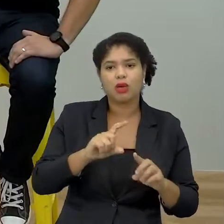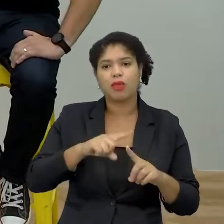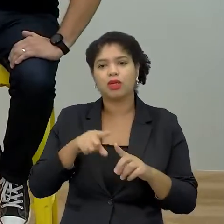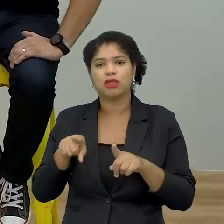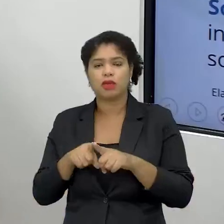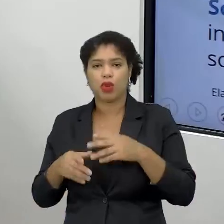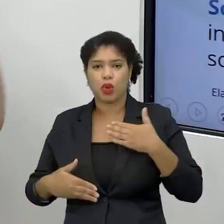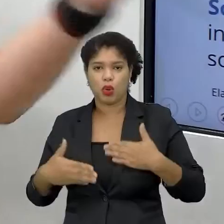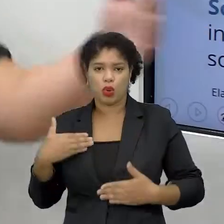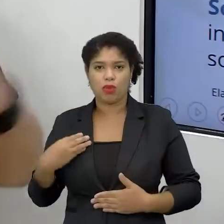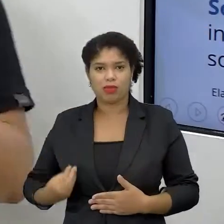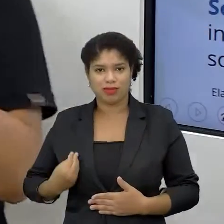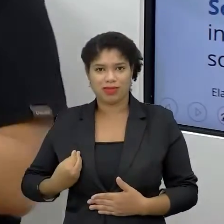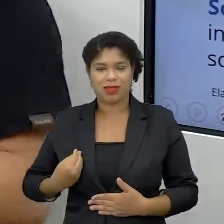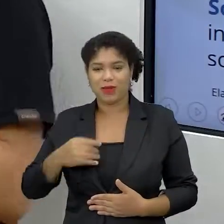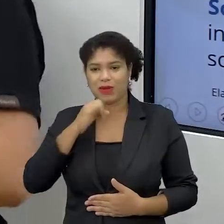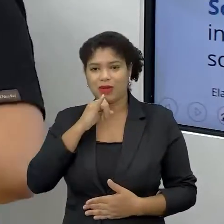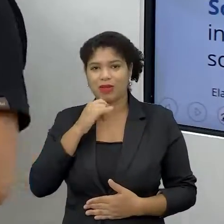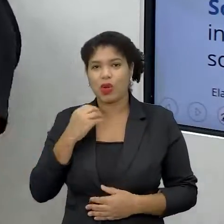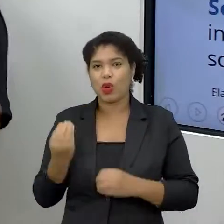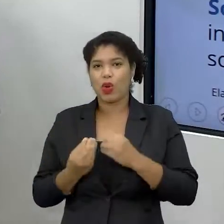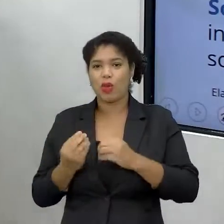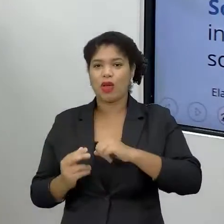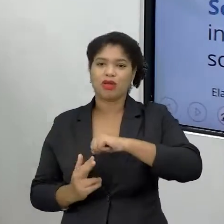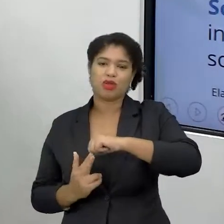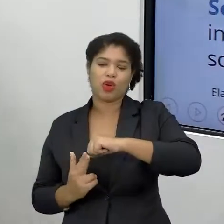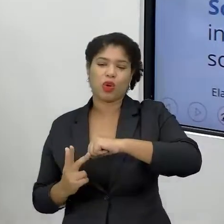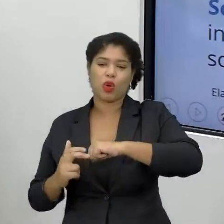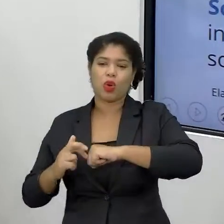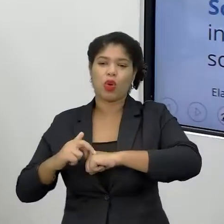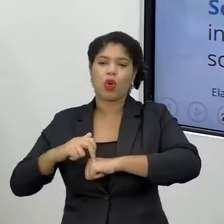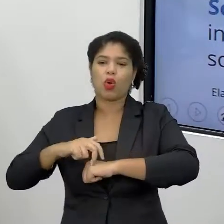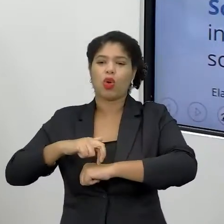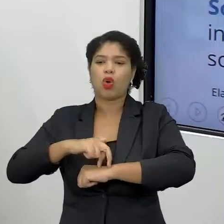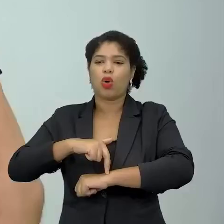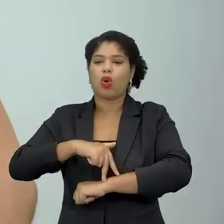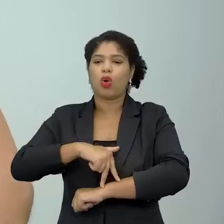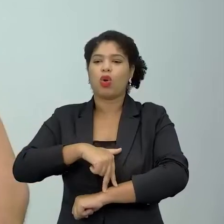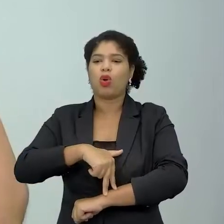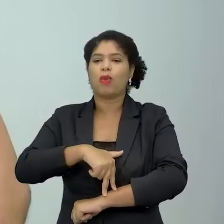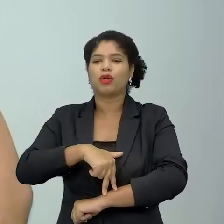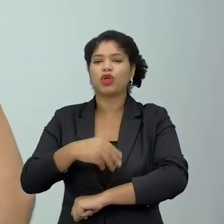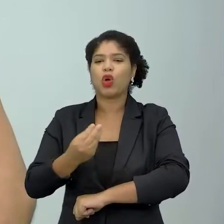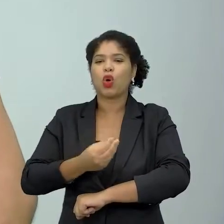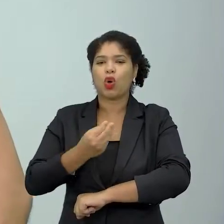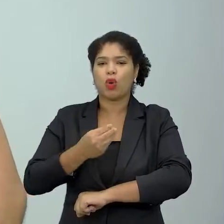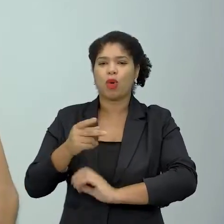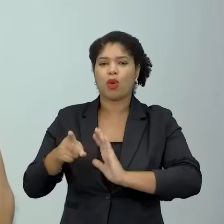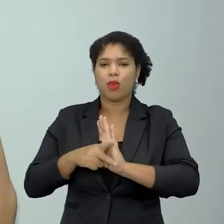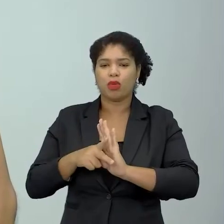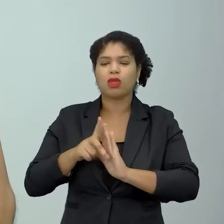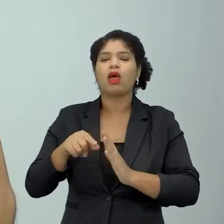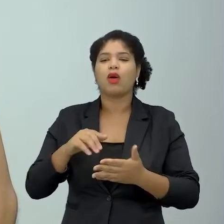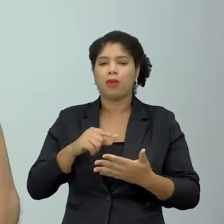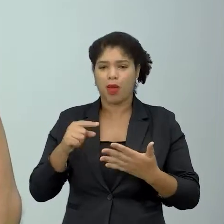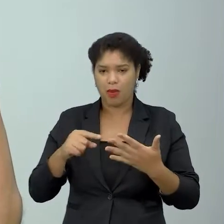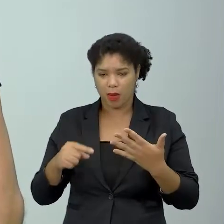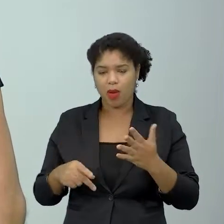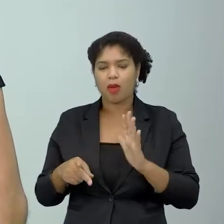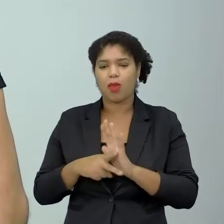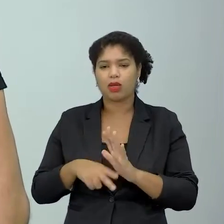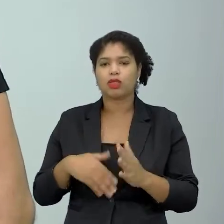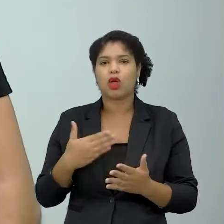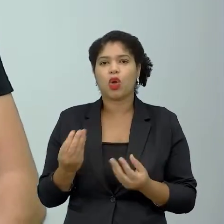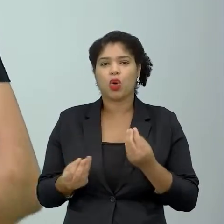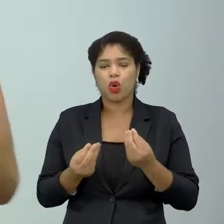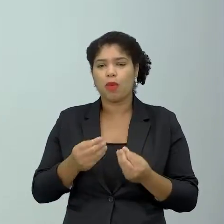então assim, a gente saiu, como a gente chegou a ser hominídeo, como a gente é hoje. Por exemplo, como é que aquele serzinho saiu da